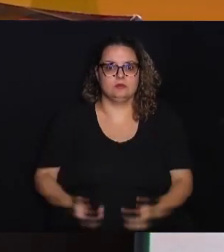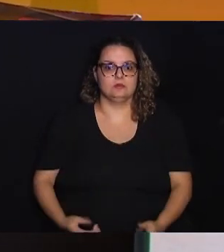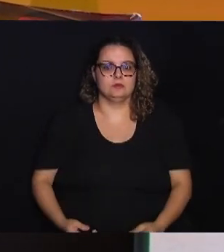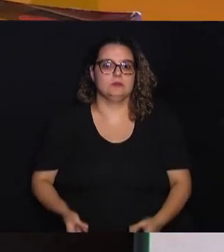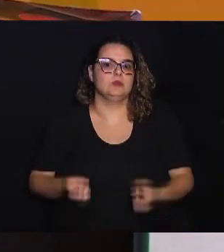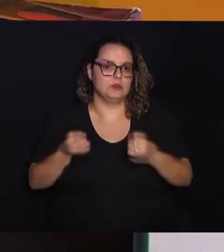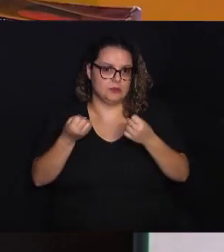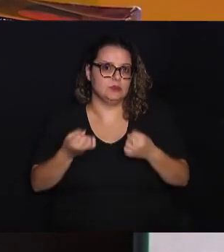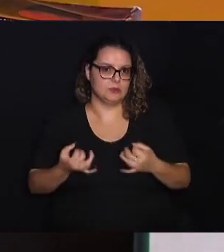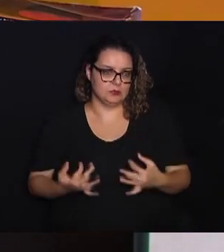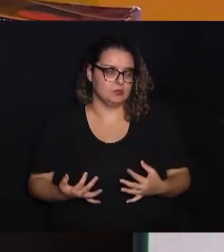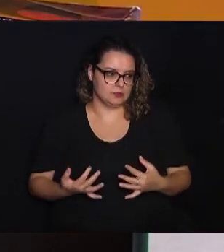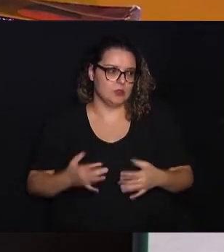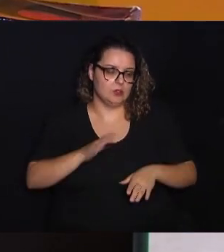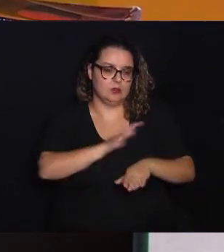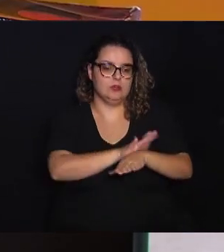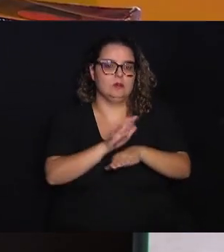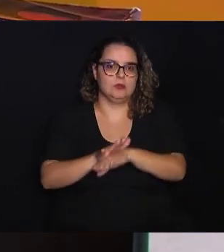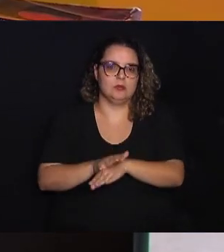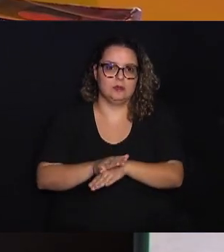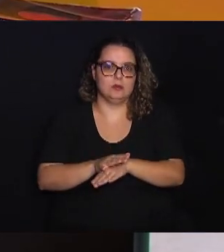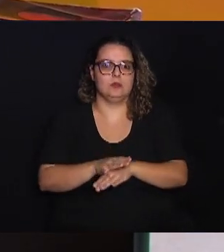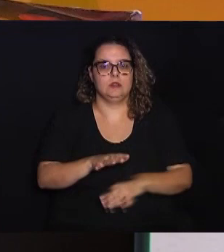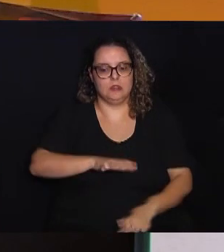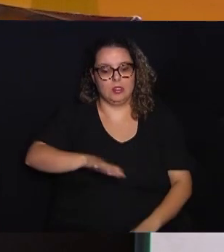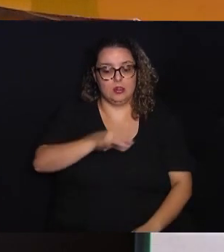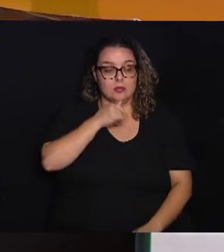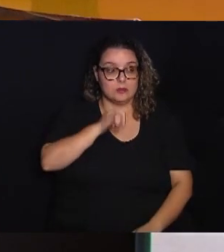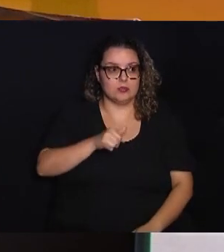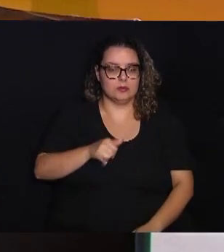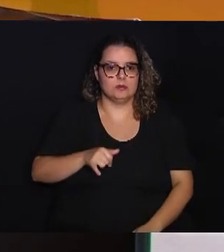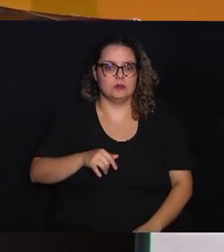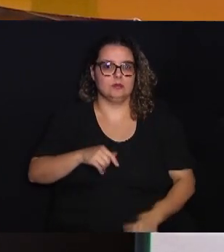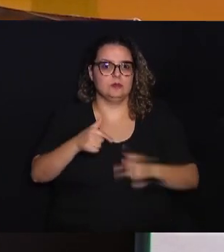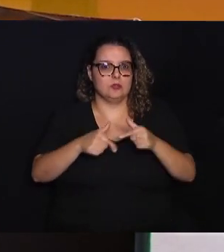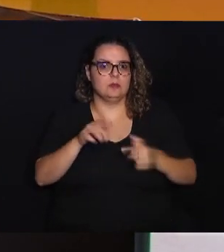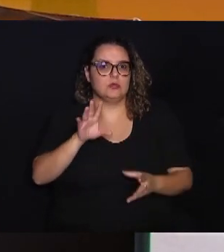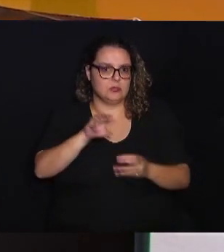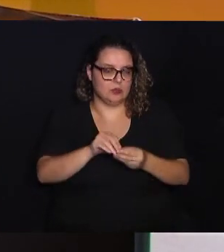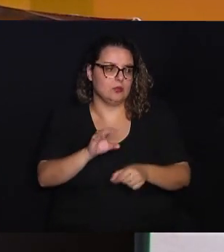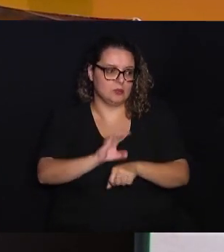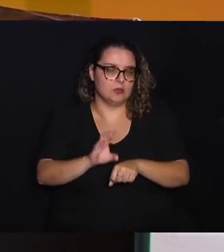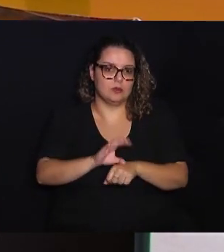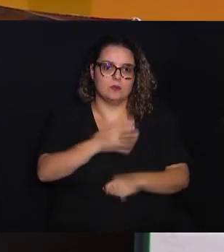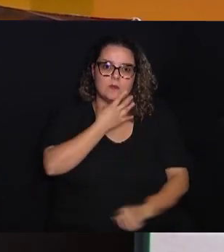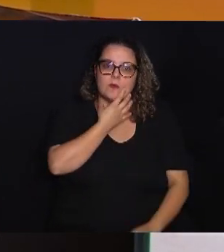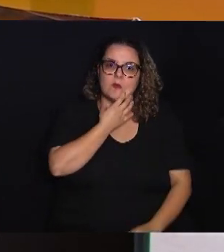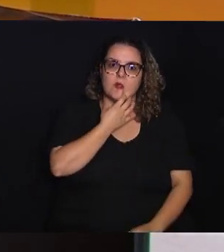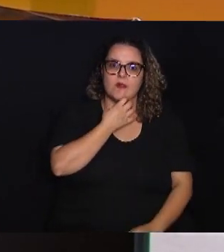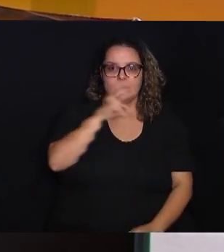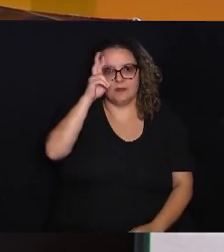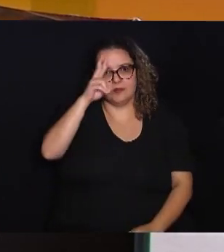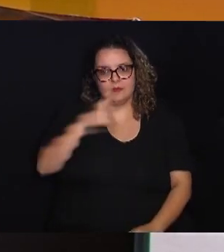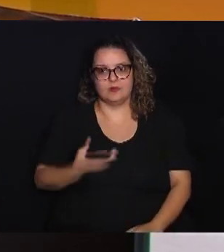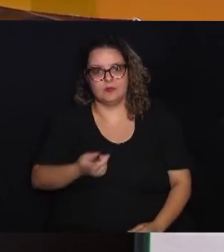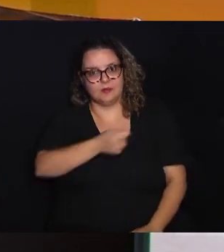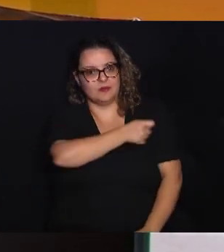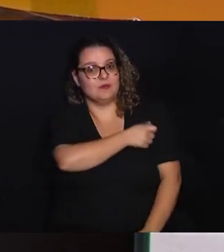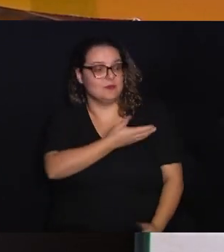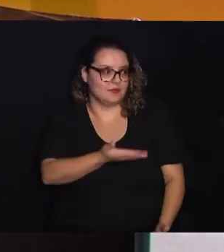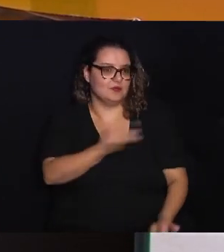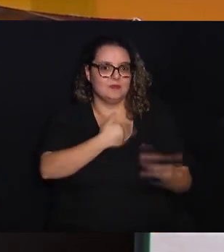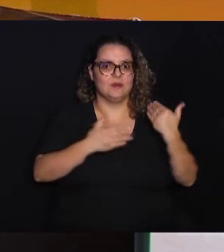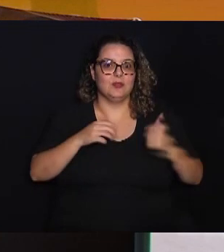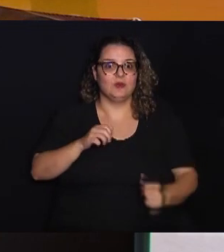eu oriento trabalhos de conclusão de curso sobre o setor de energia. E estava contando para ela a história, né? Os alunos são mais jovens, né? Talvez